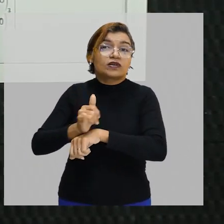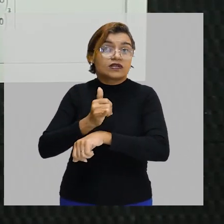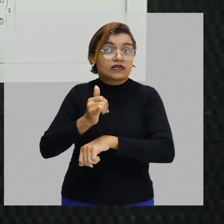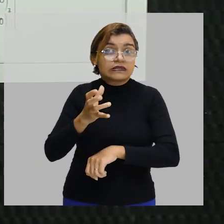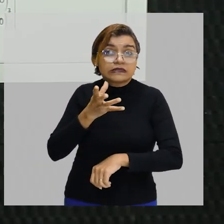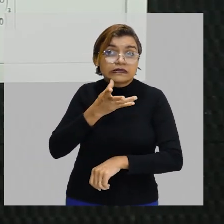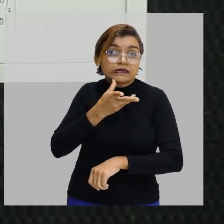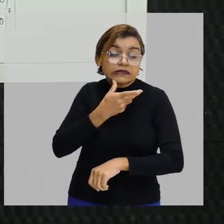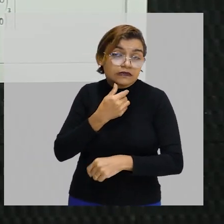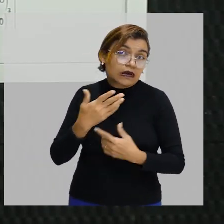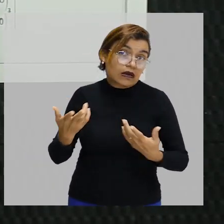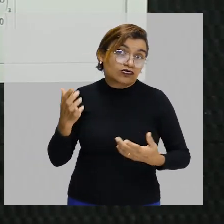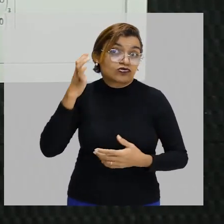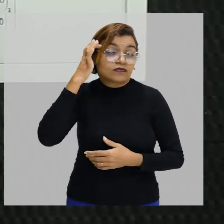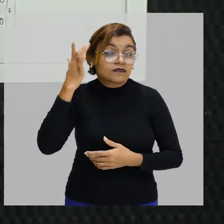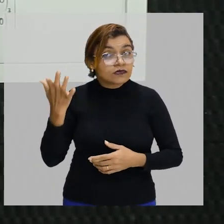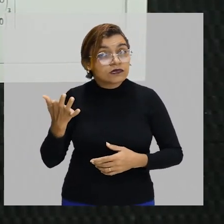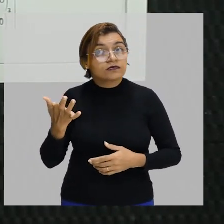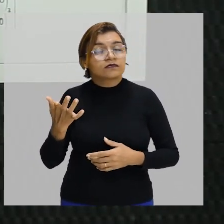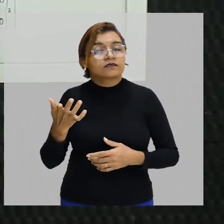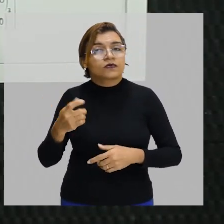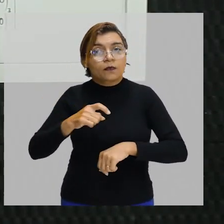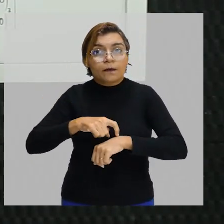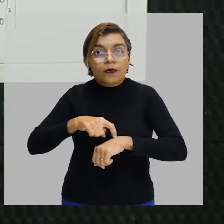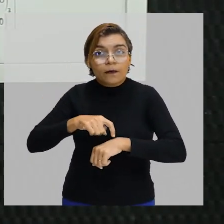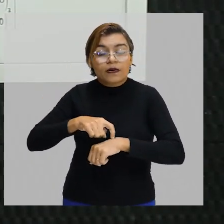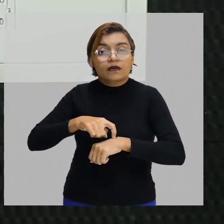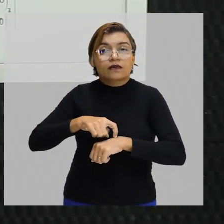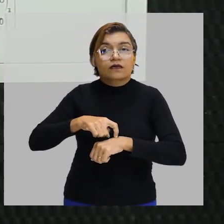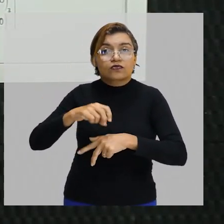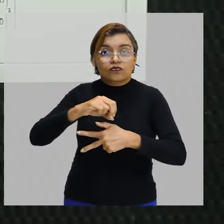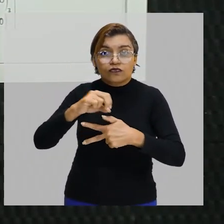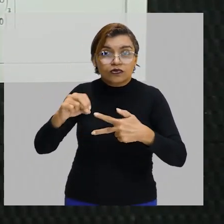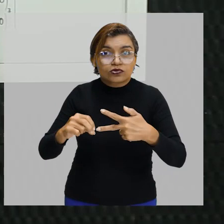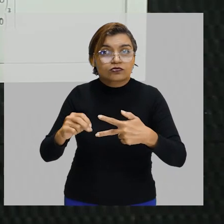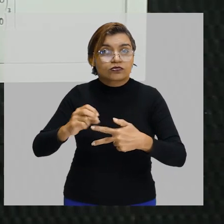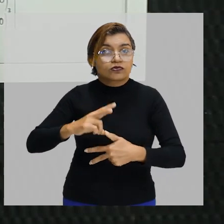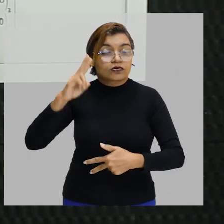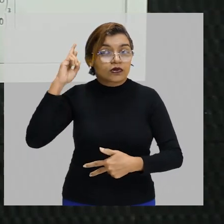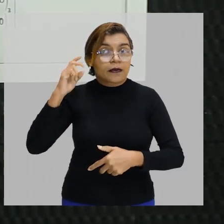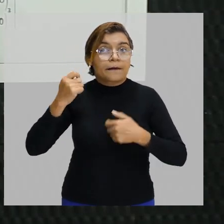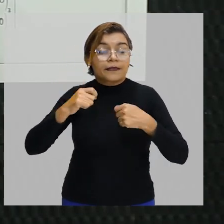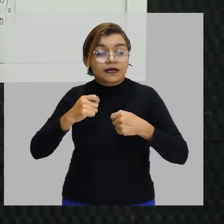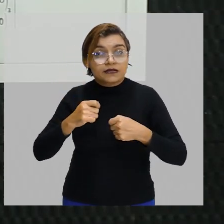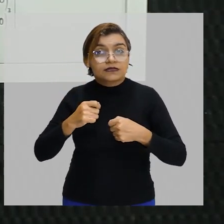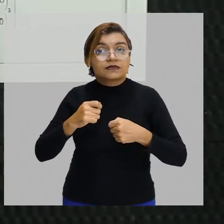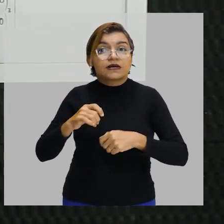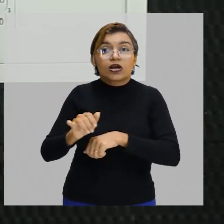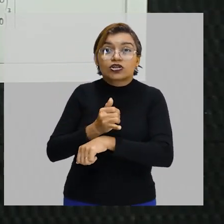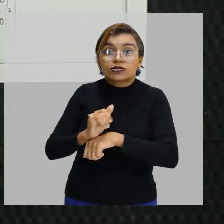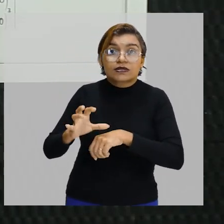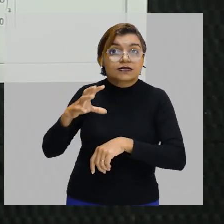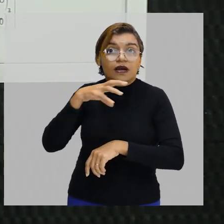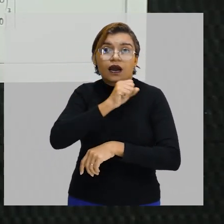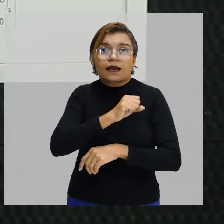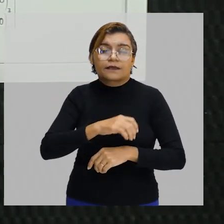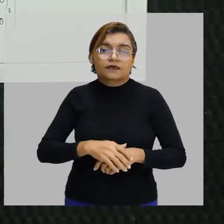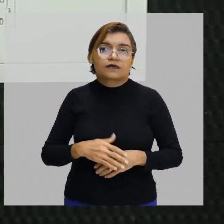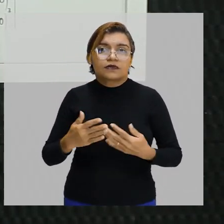demorado. Aí fica difícil, porque na hora do vestibular, a gente tem que procurar fazer sempre o caminho mais rápido. Tá? Então, por isso que é